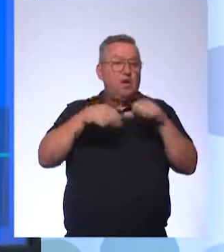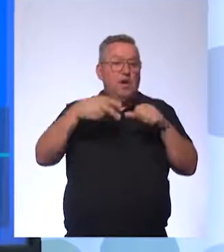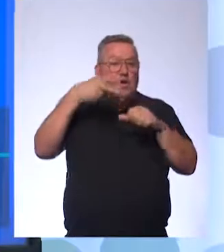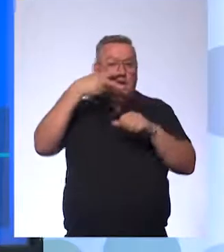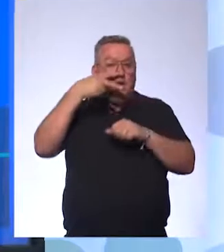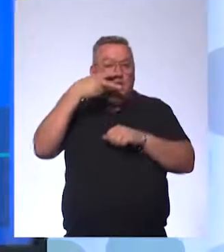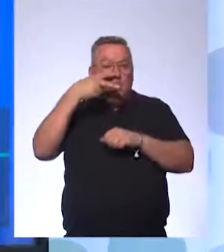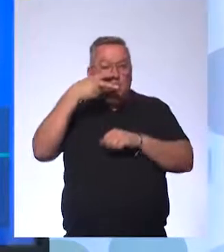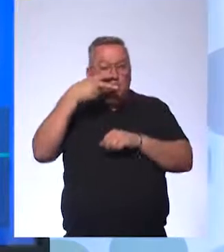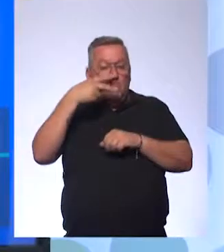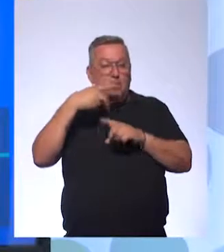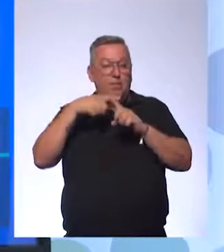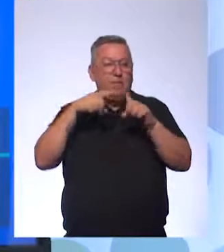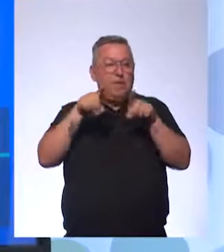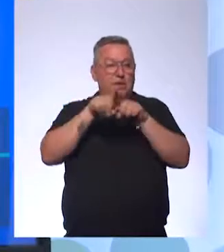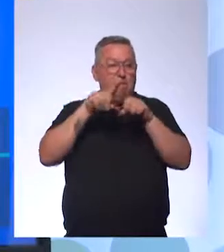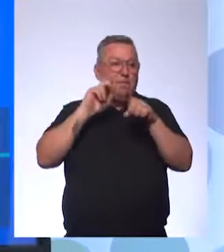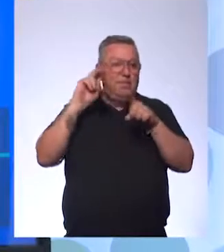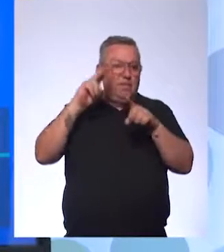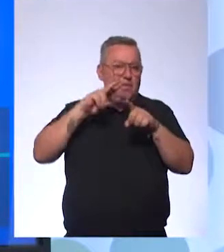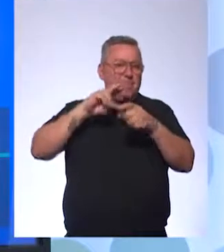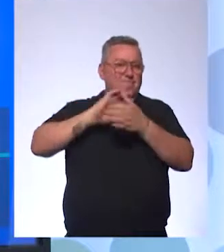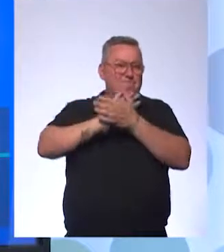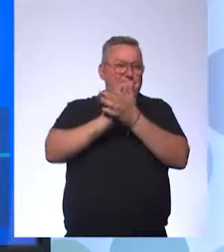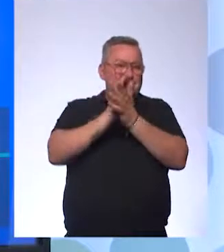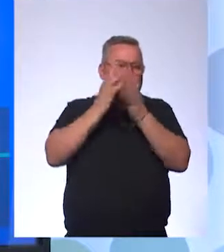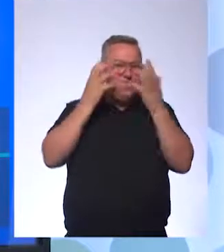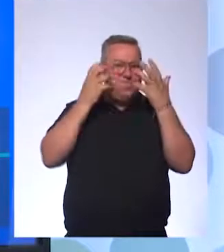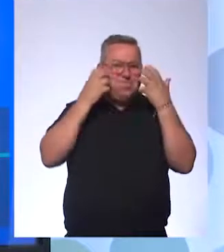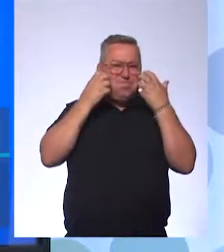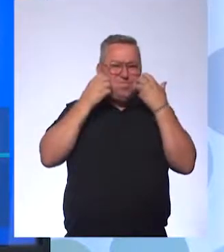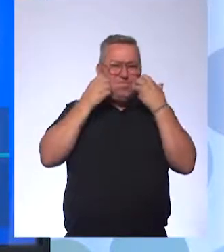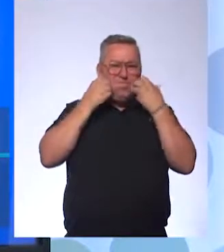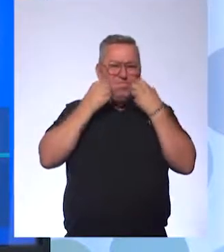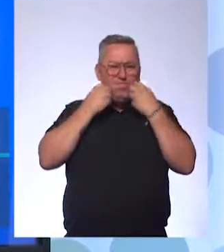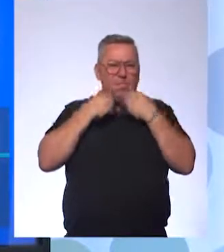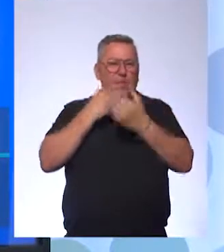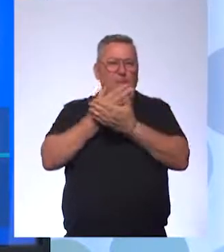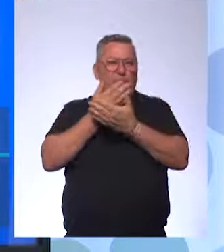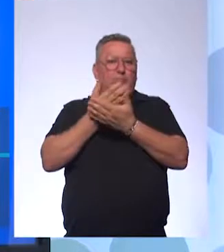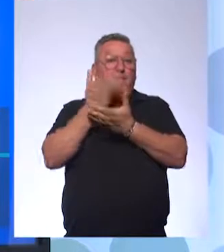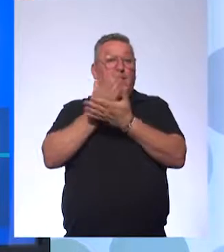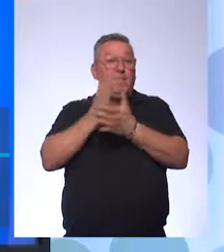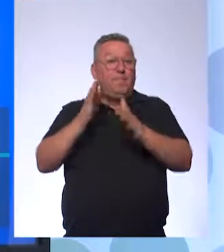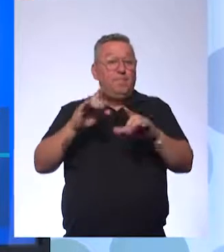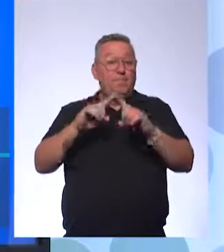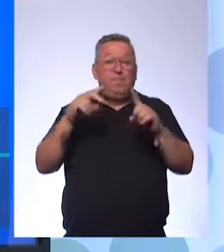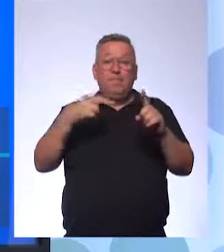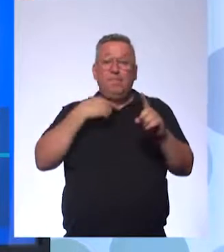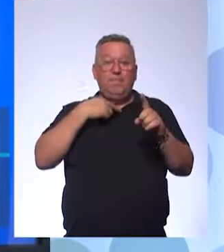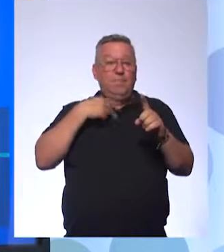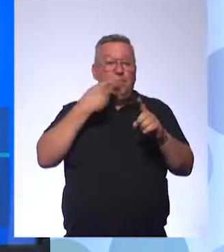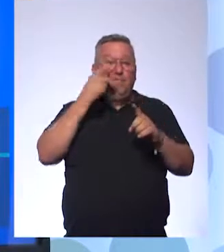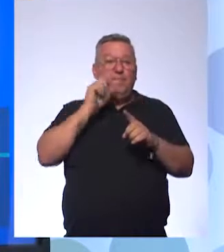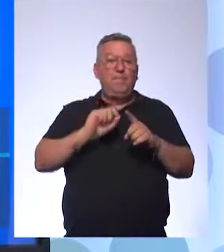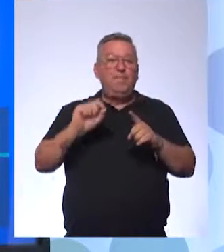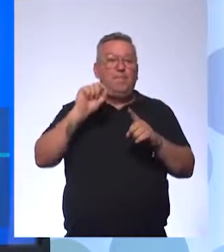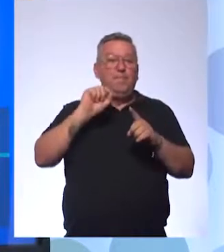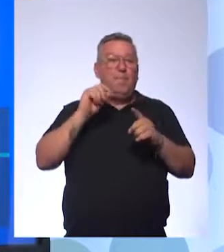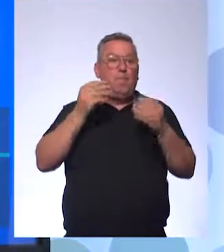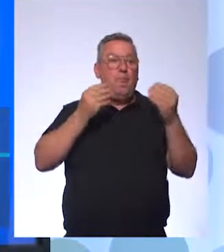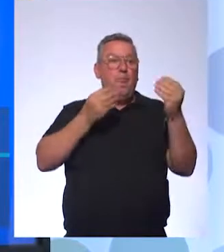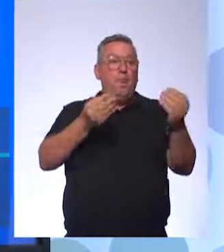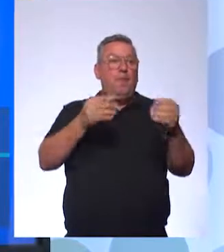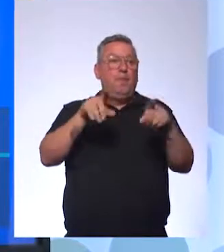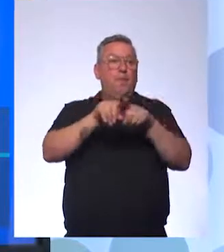de humilhação e tortura, né? Nossa aula já está bem no fim e nós não poderemos deixar de